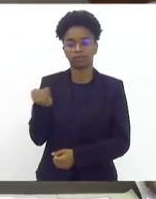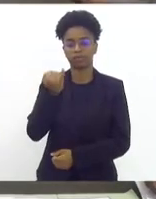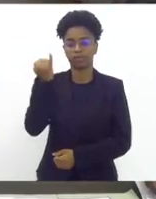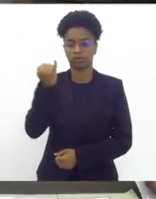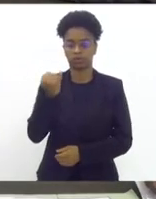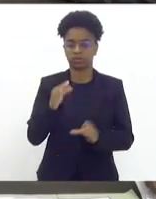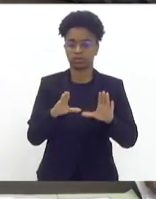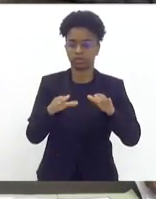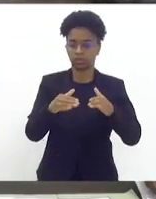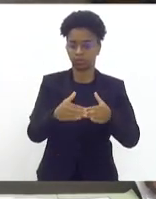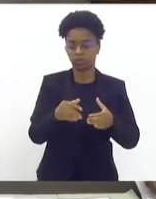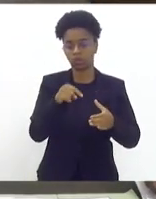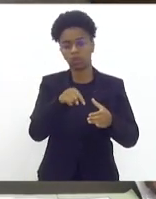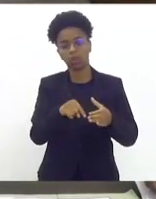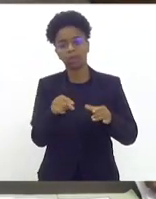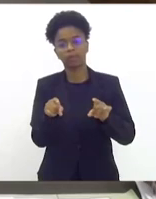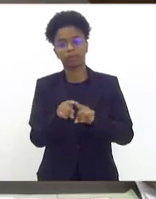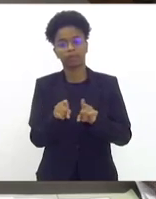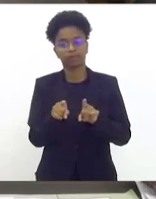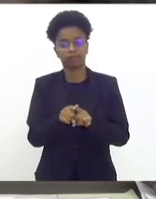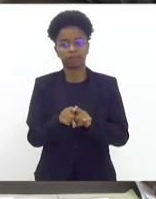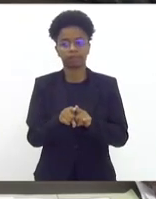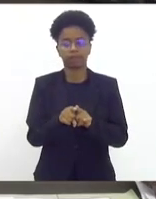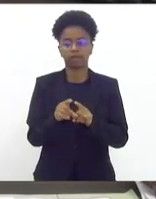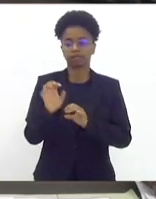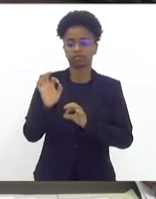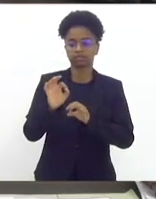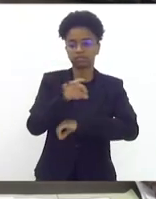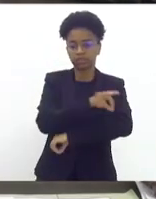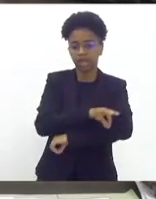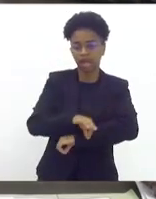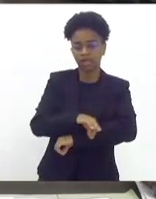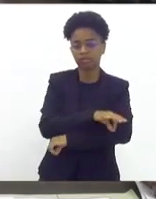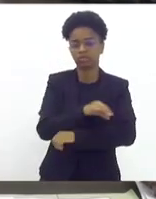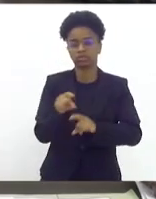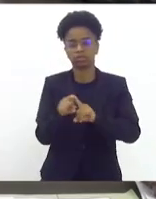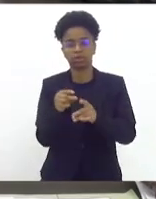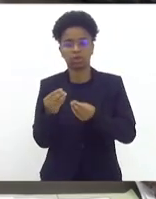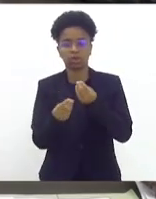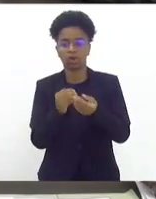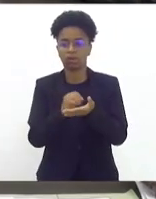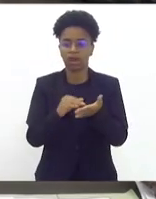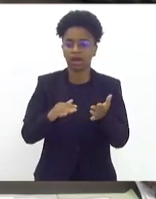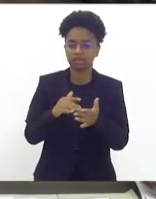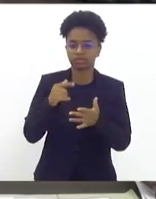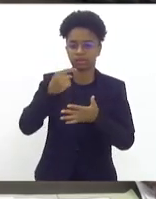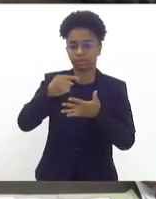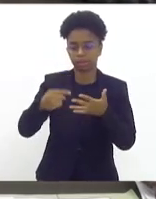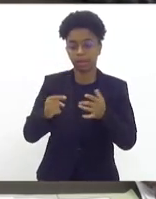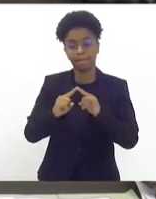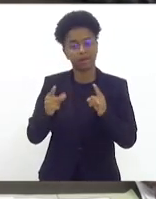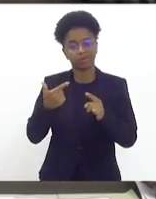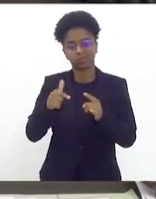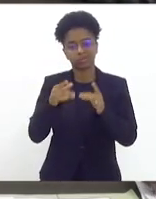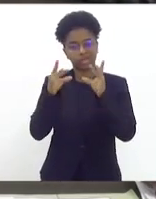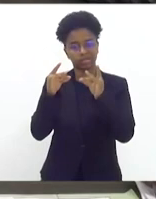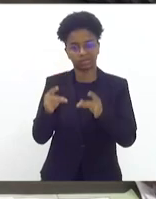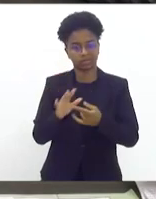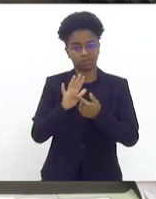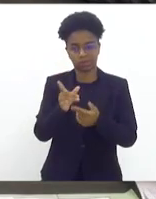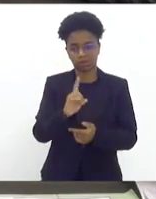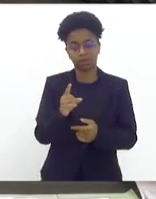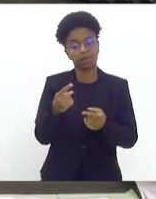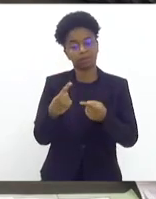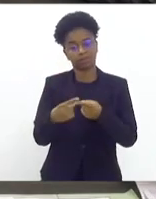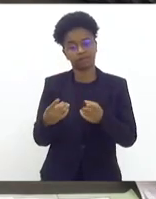do conjunto, a importância cultural, arquitetônica, das atividades que desenvolve, embora não tenha especificado. Porque, de fato, o Yacht Club é um